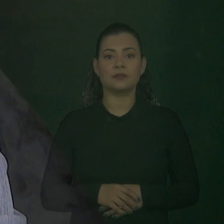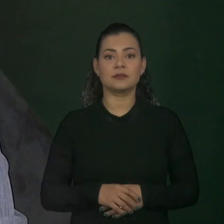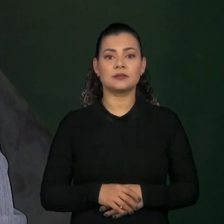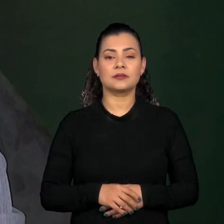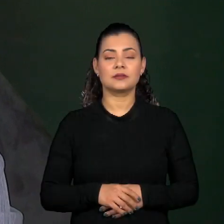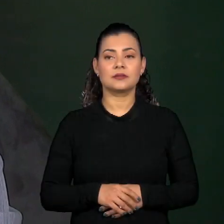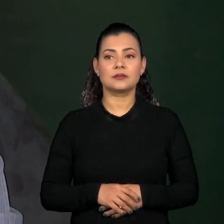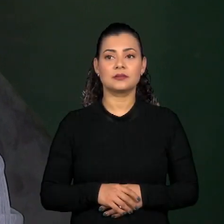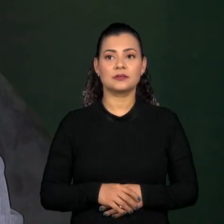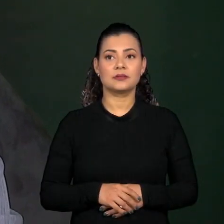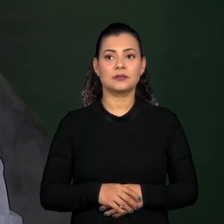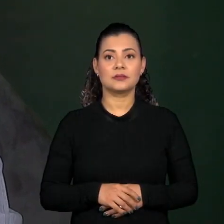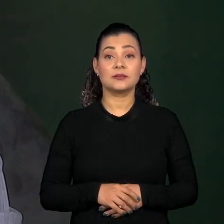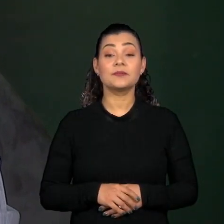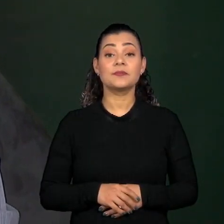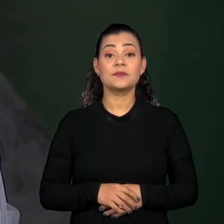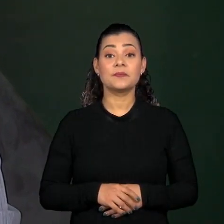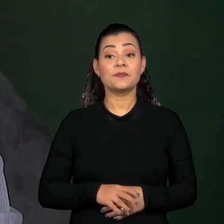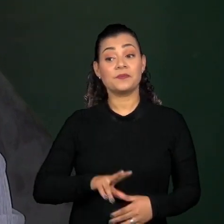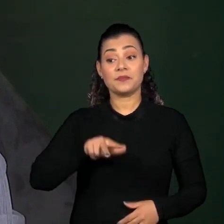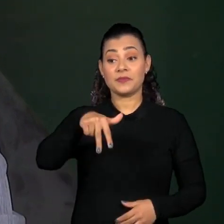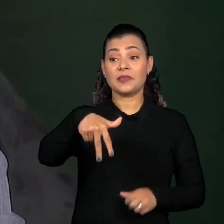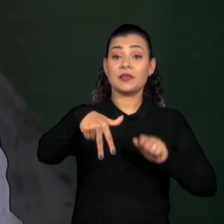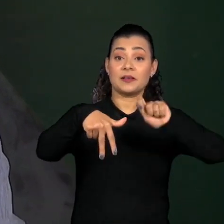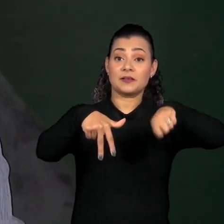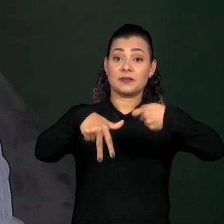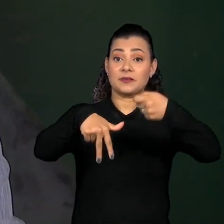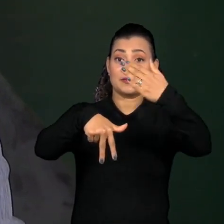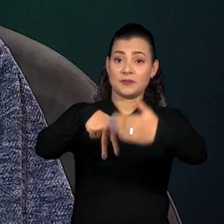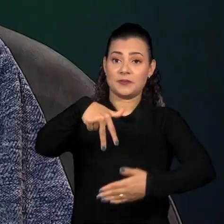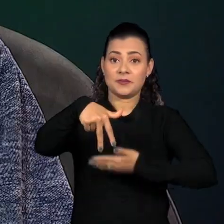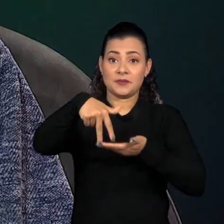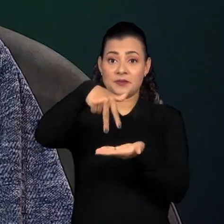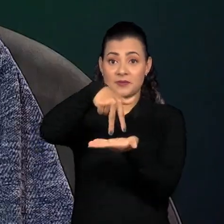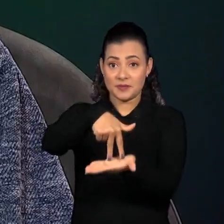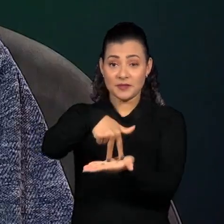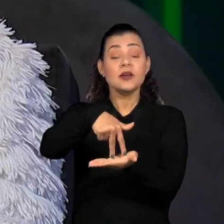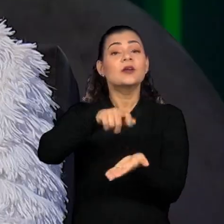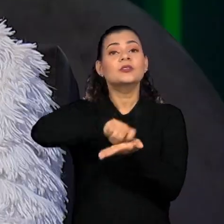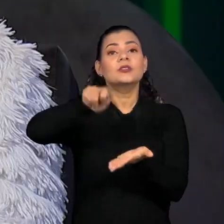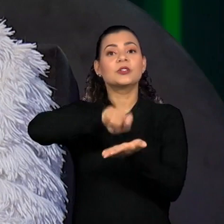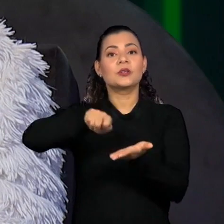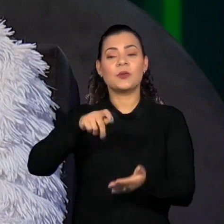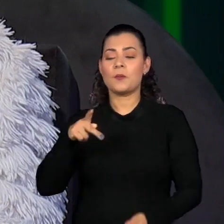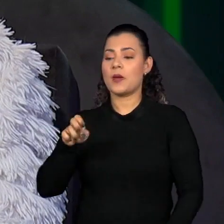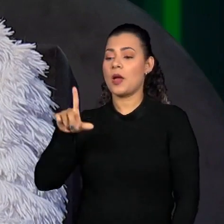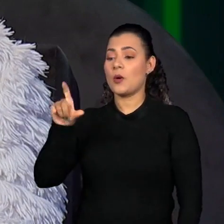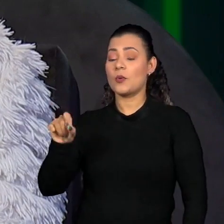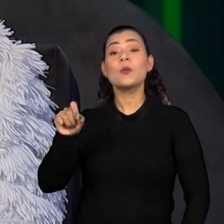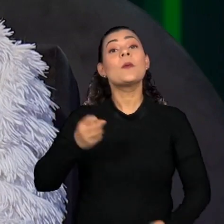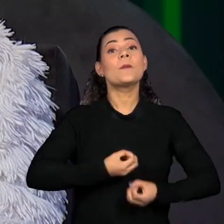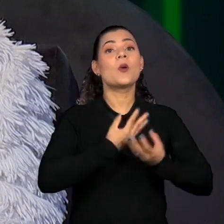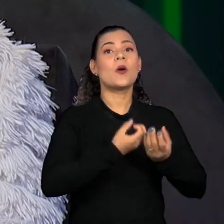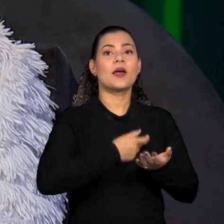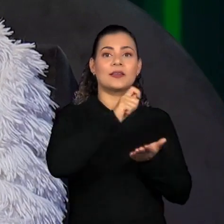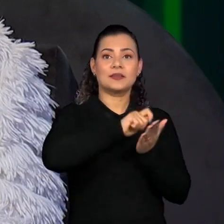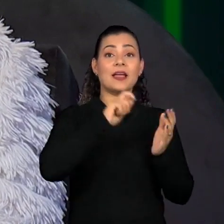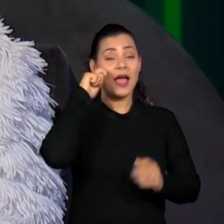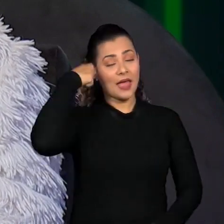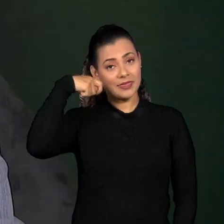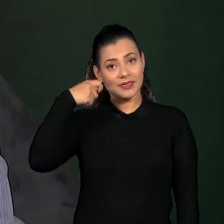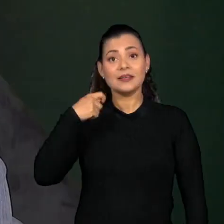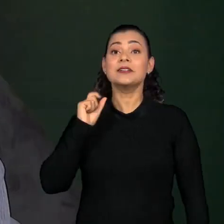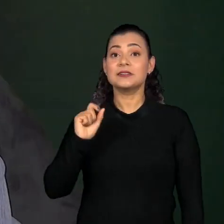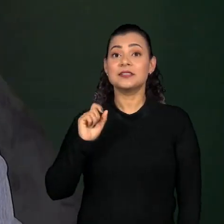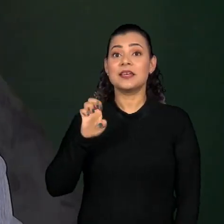De volta com Negros em Foco, comigo o roteirista e escritor Paulo Lins e a poeta e atriz Elisa Lucinda.